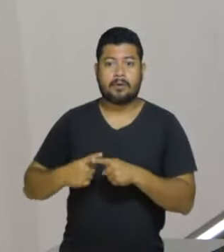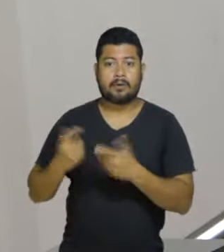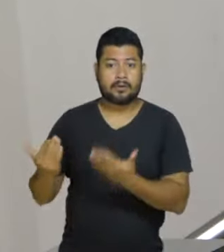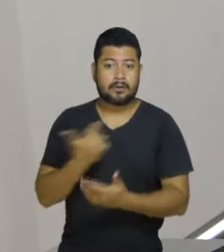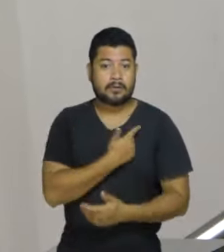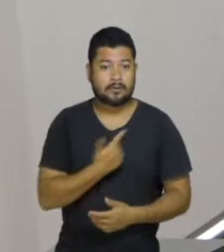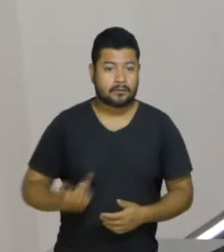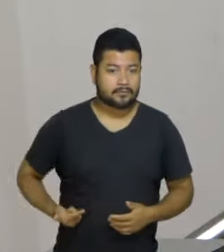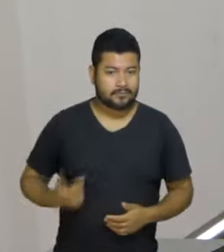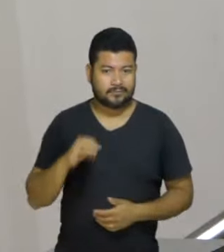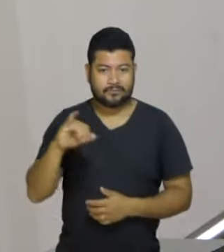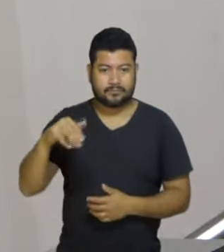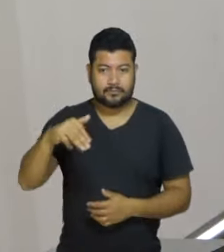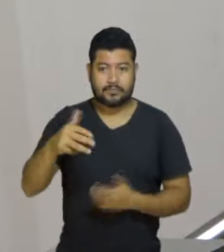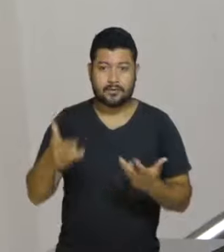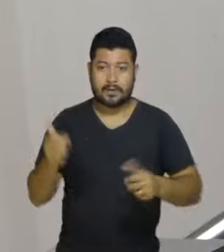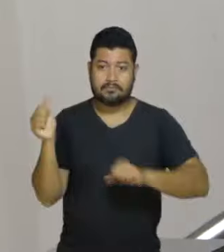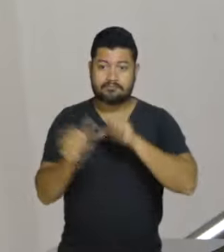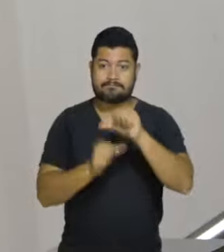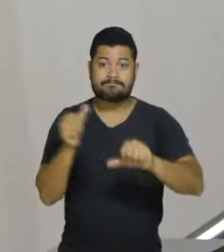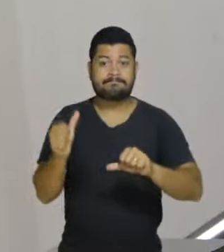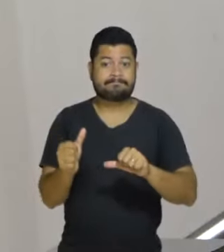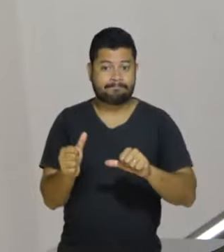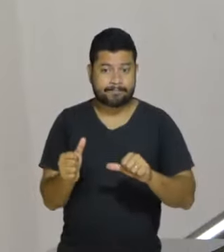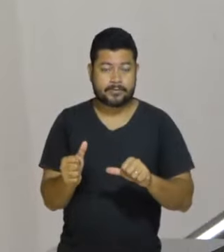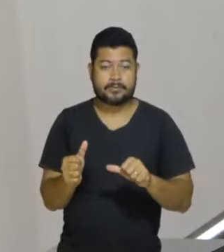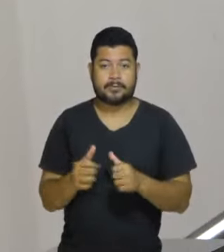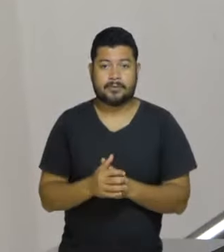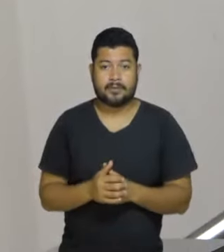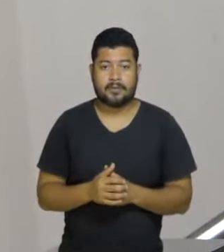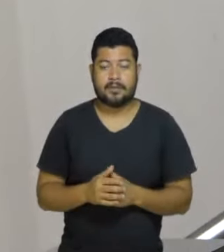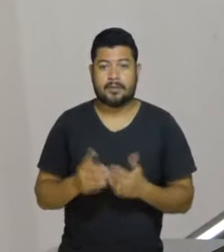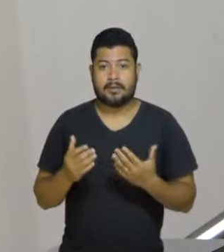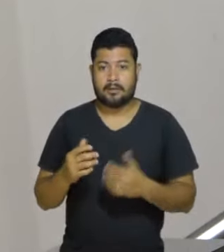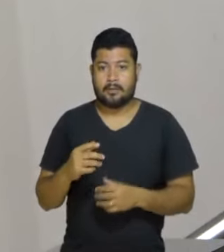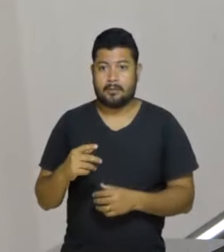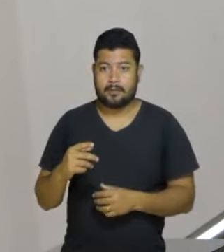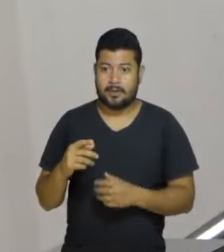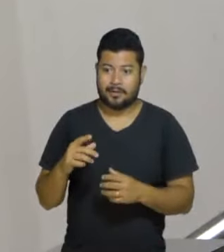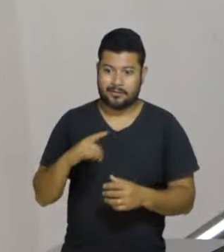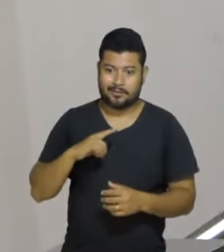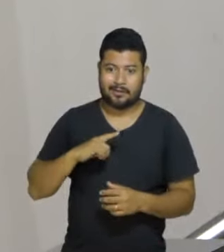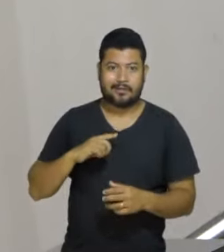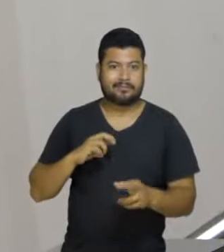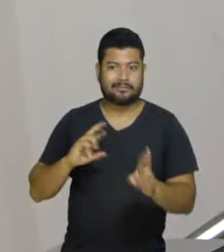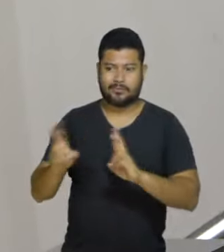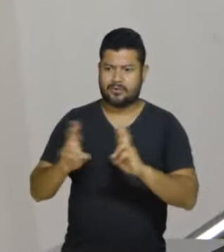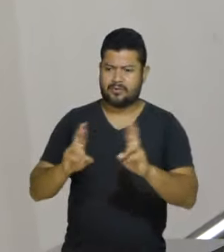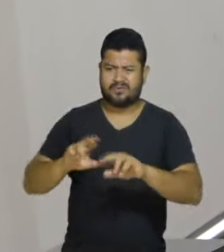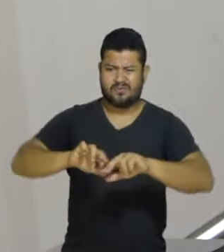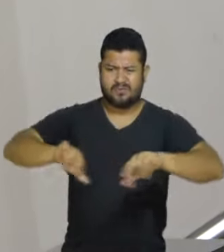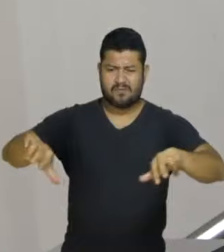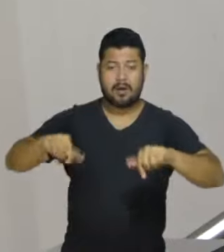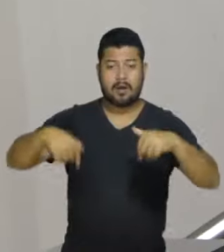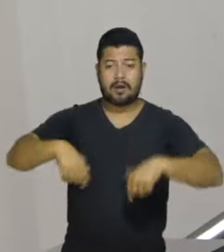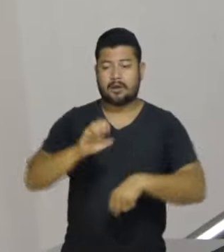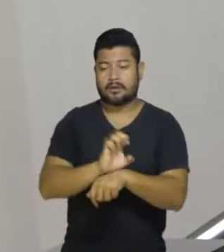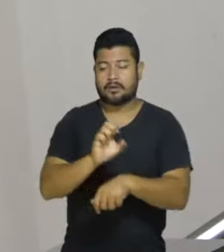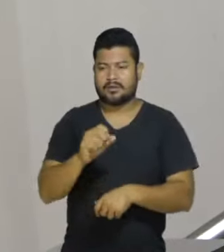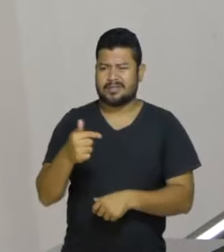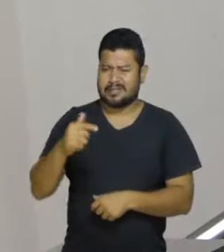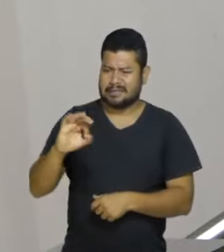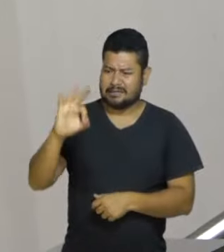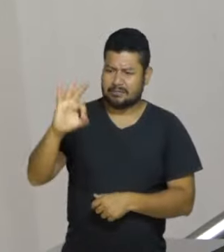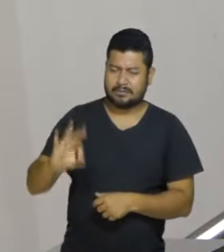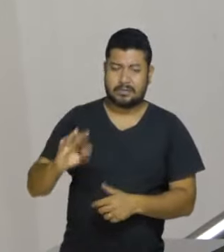Santa Catarina, que pegou com mais de 70% de SC estados comprometidos, situação difícil, e quer reverter